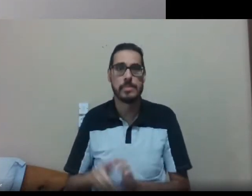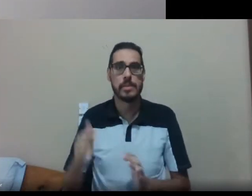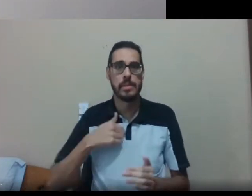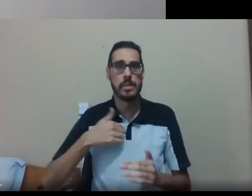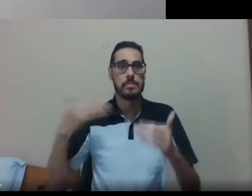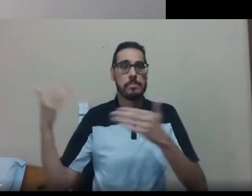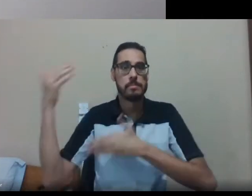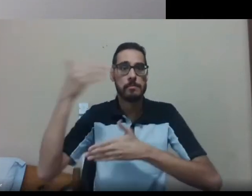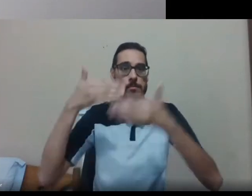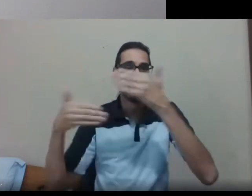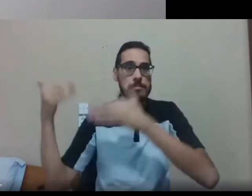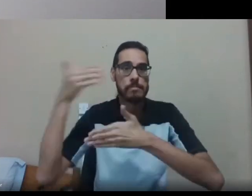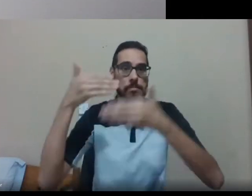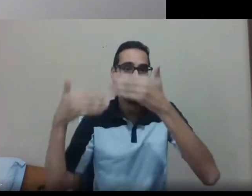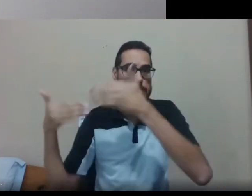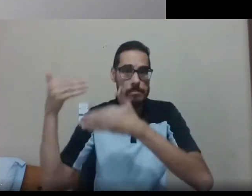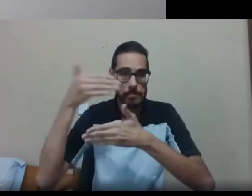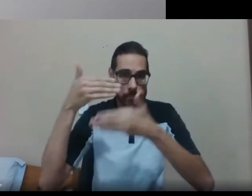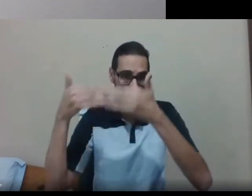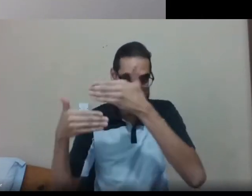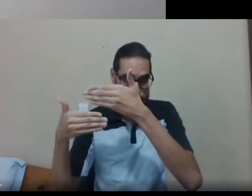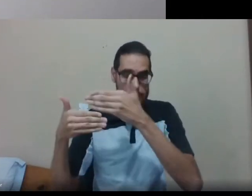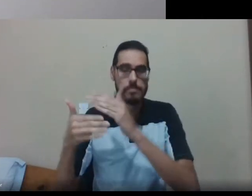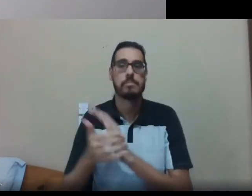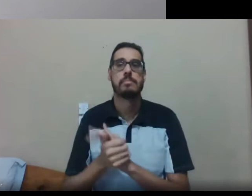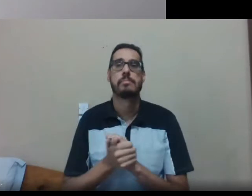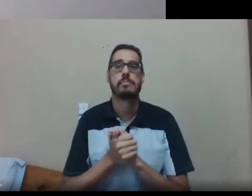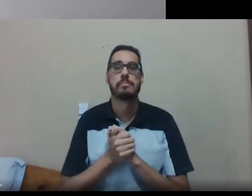Deixa eu só já deixar no modo apresentação aqui.